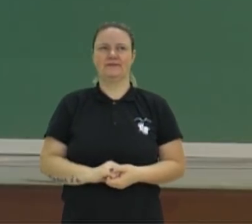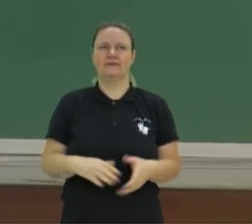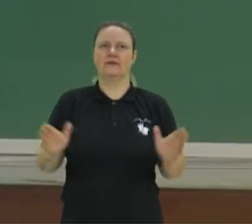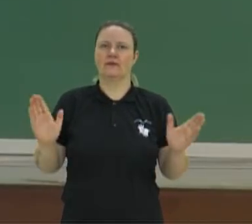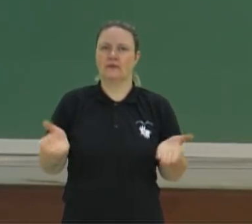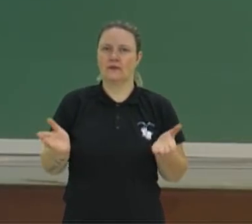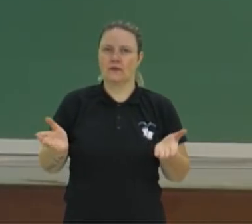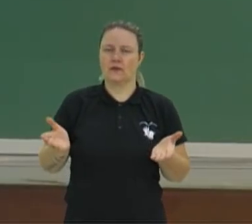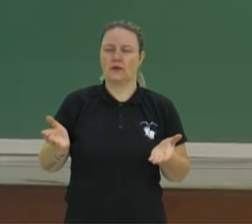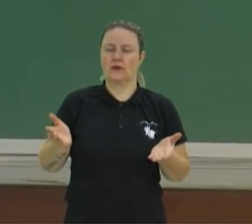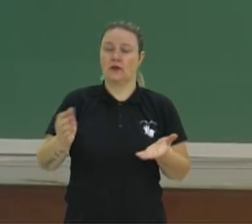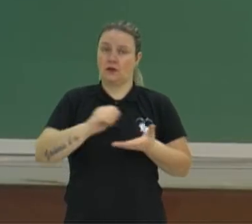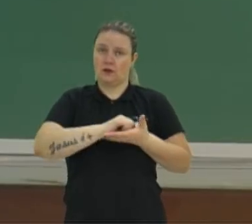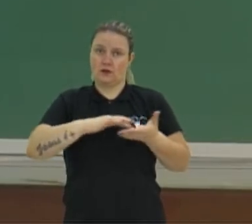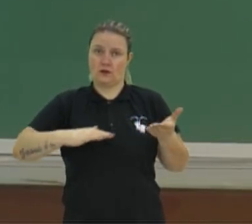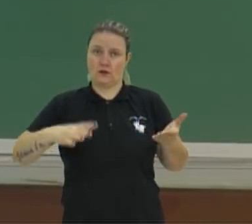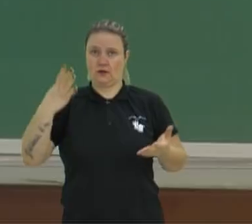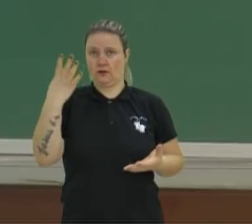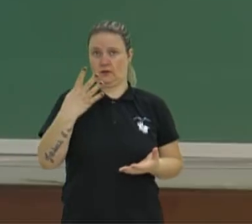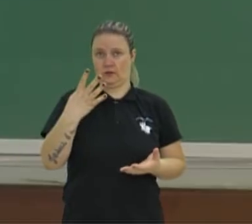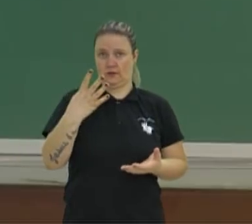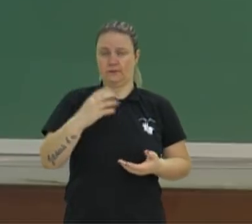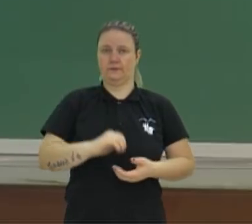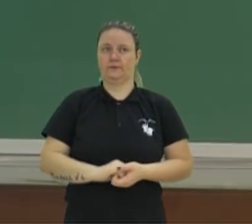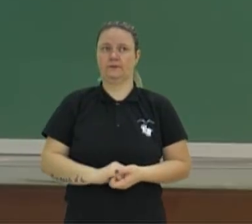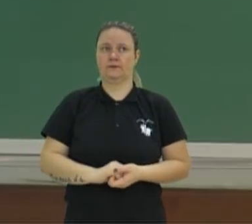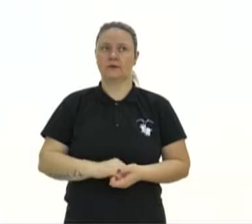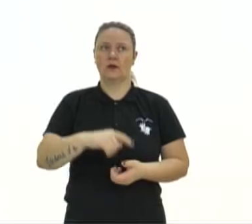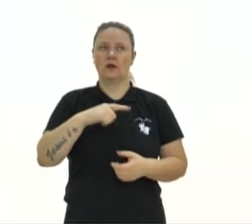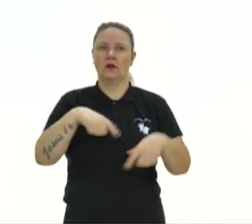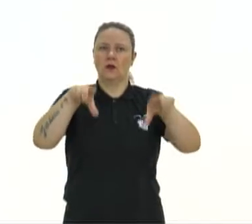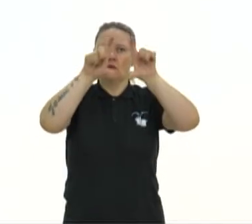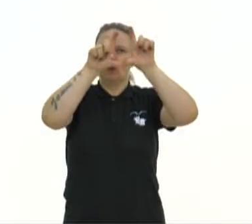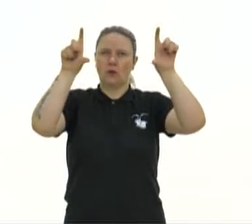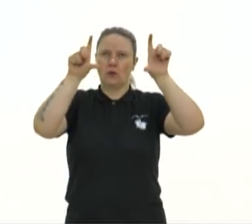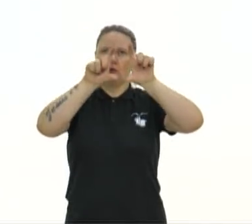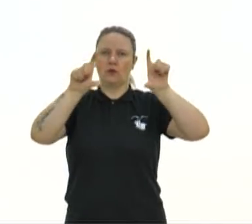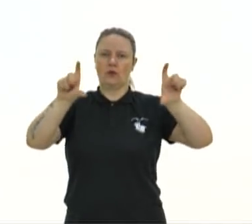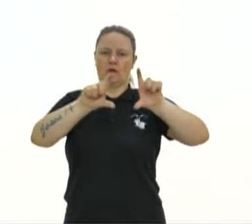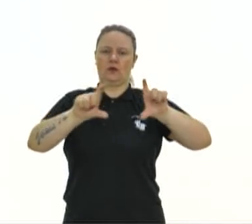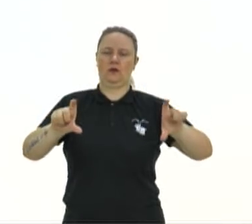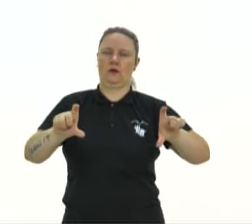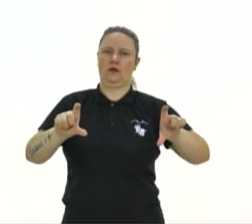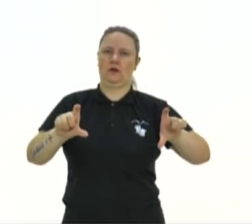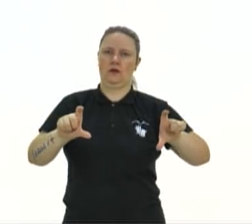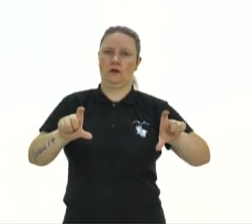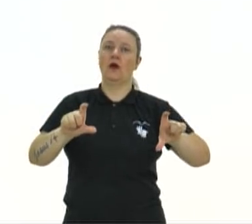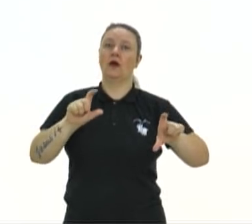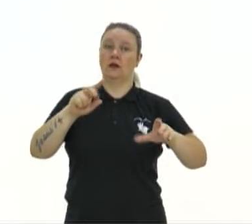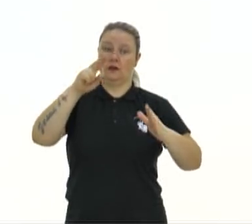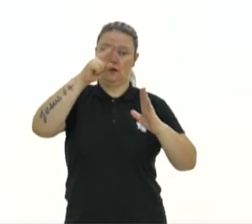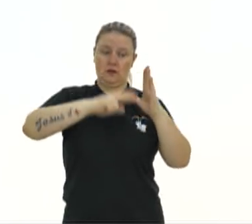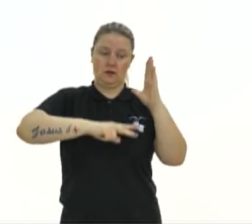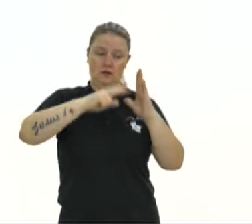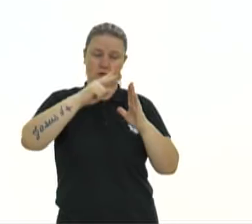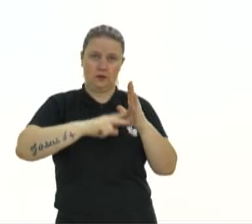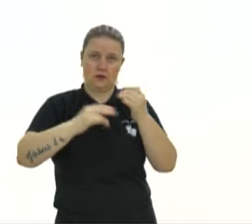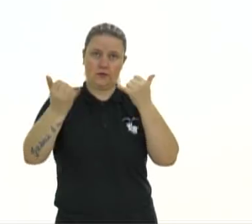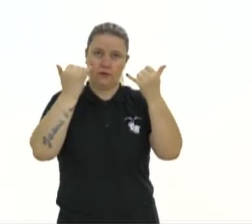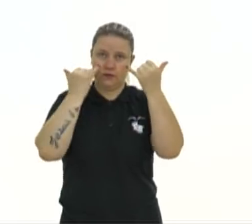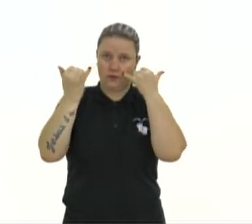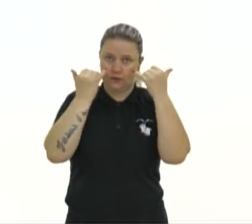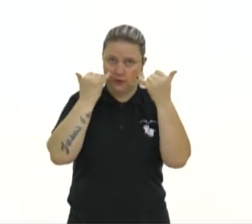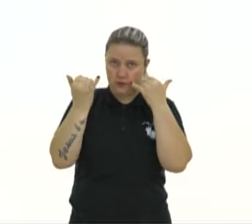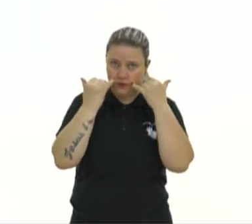Agora nós temos o exercício 4 com um trecho de cada parte do nosso guia. Leia a notícia inteira, não